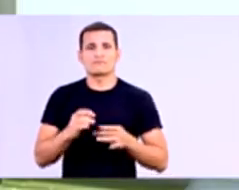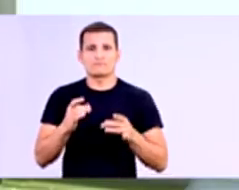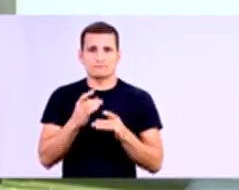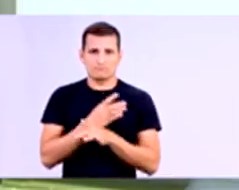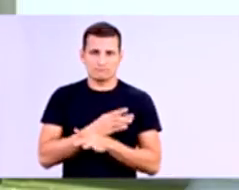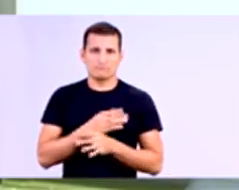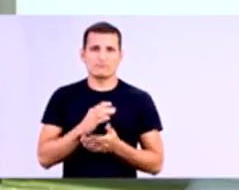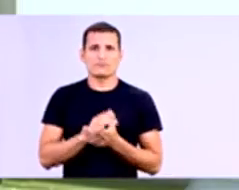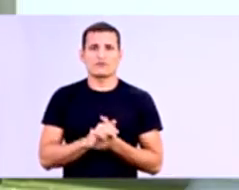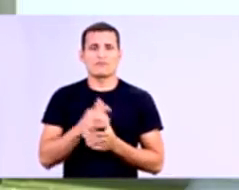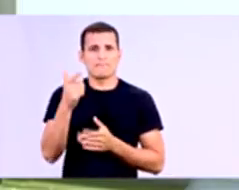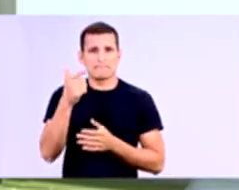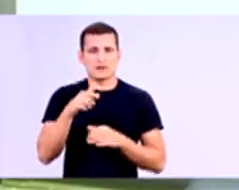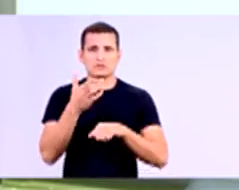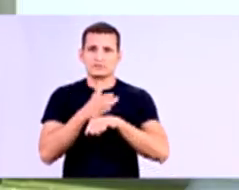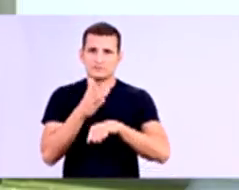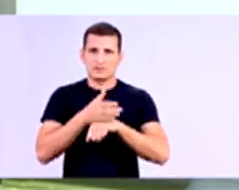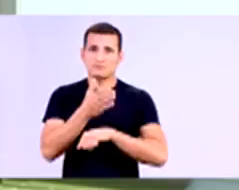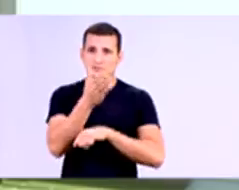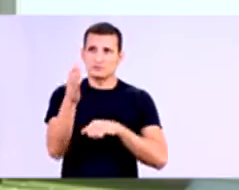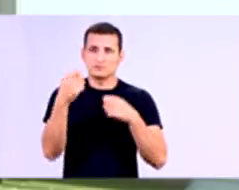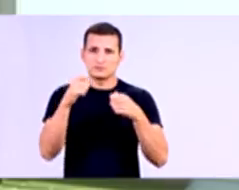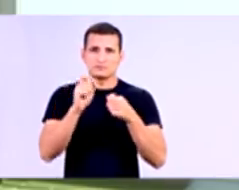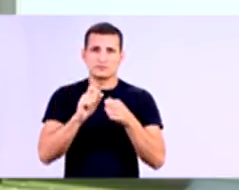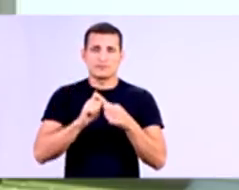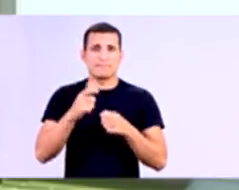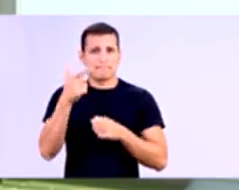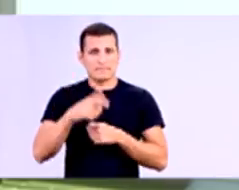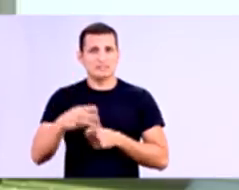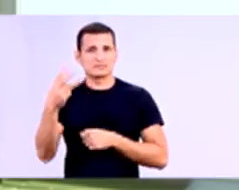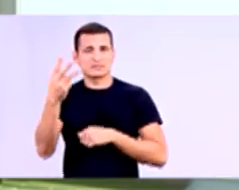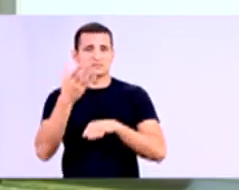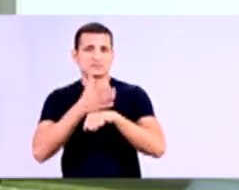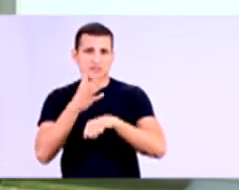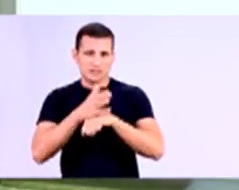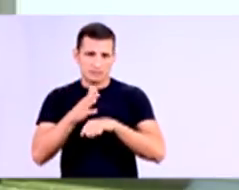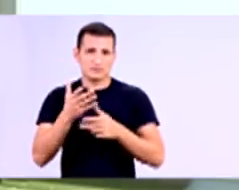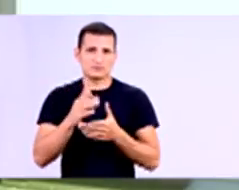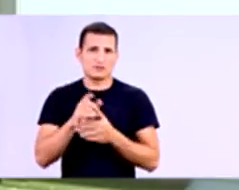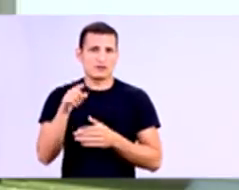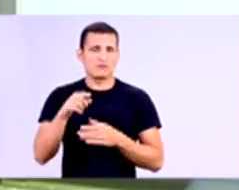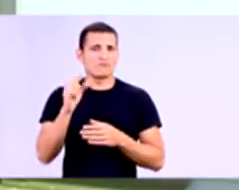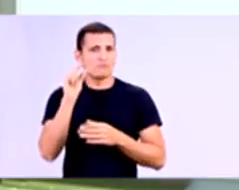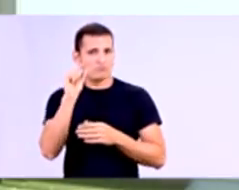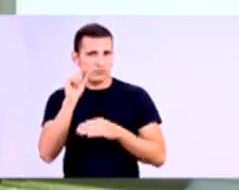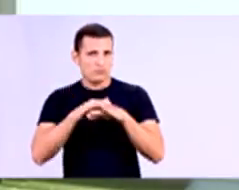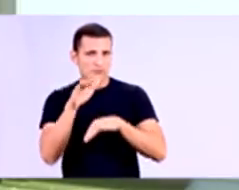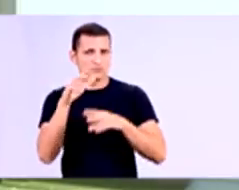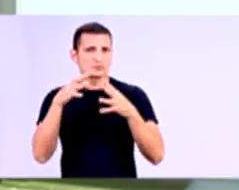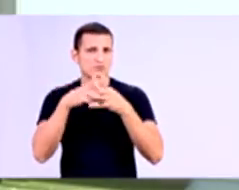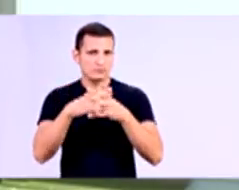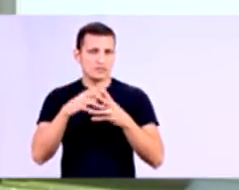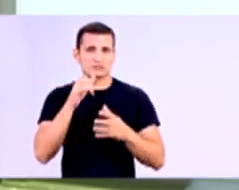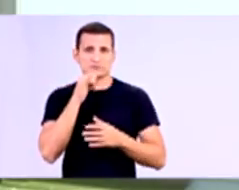na semana, onde vocês terão que fazer mais 3 diagramas, e aí esses 3 diagramas são um pouco mais complexos.